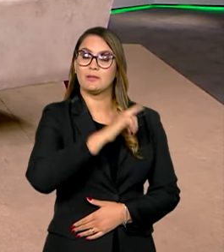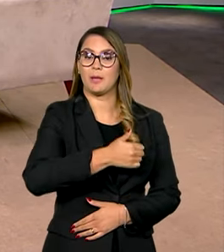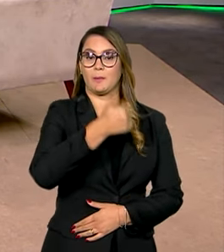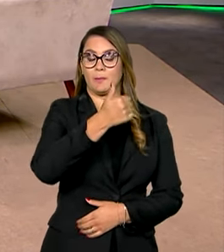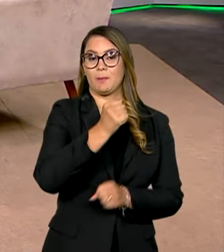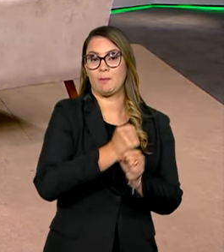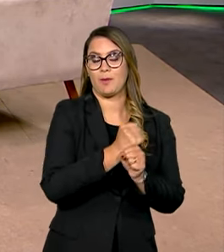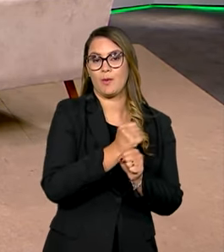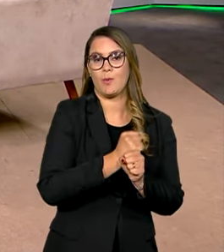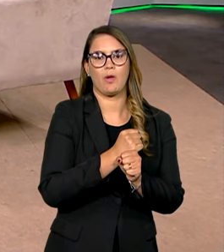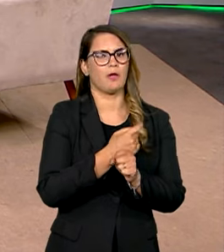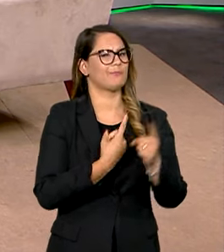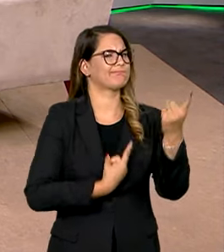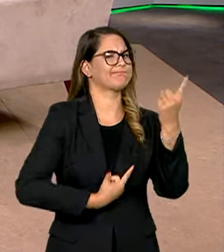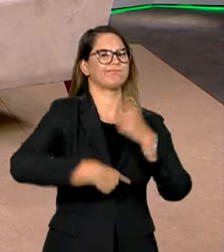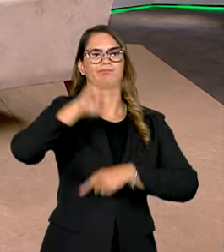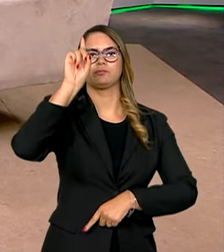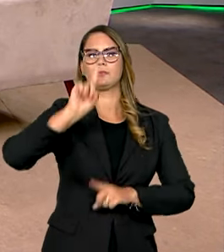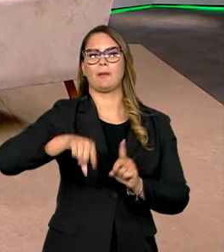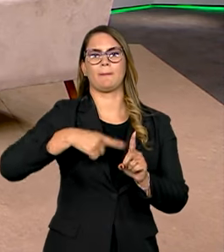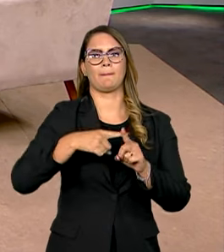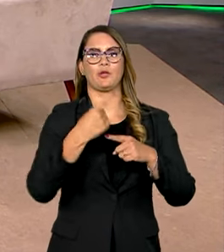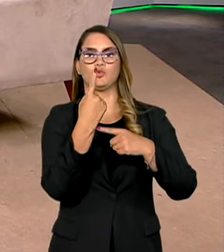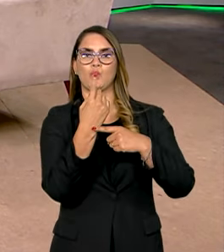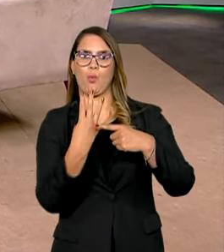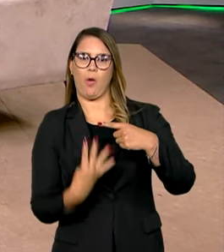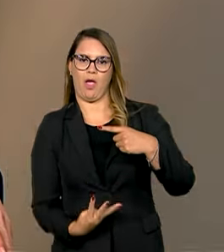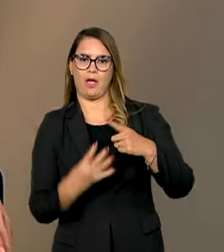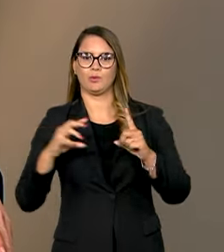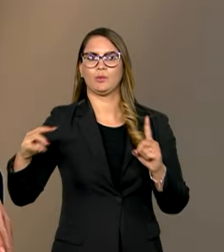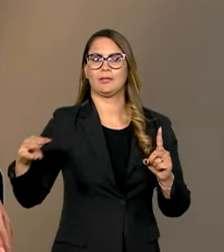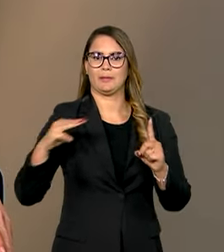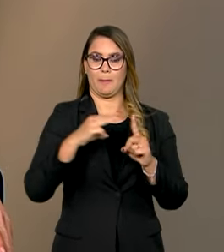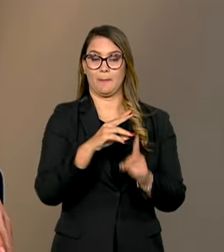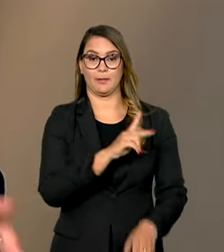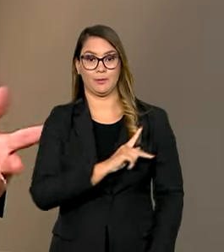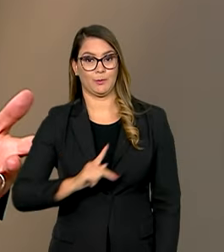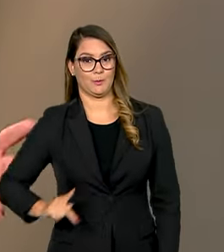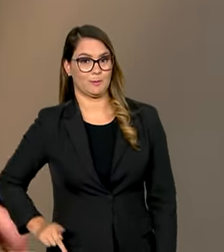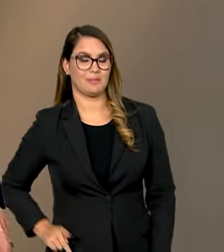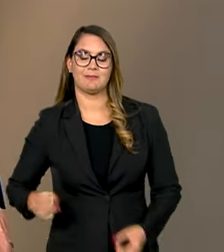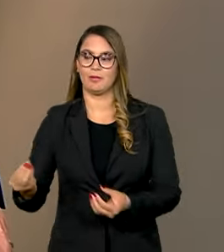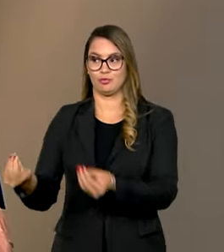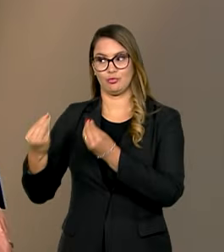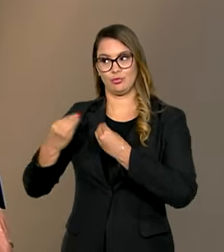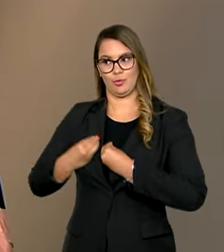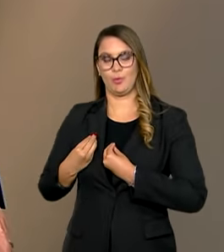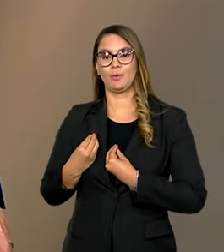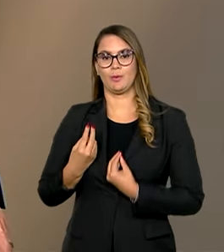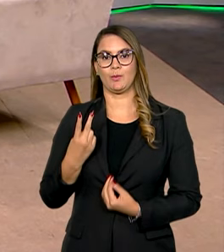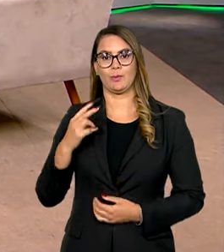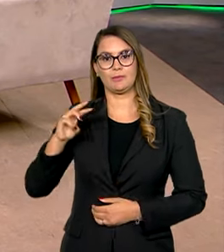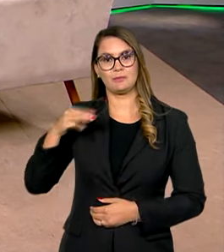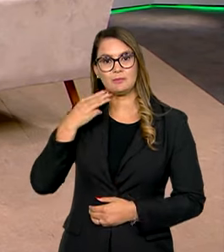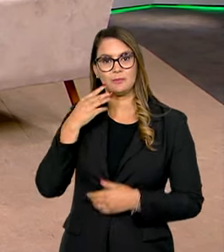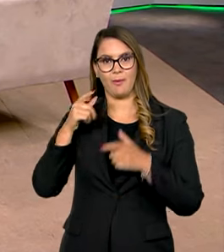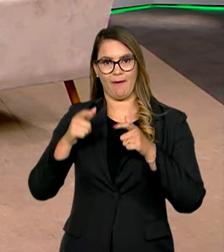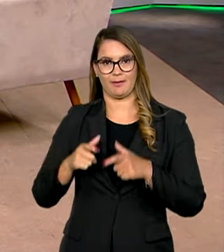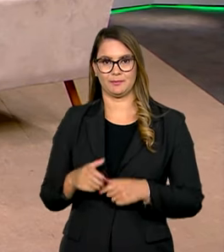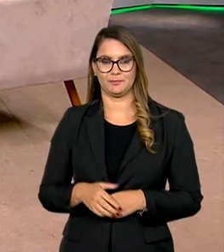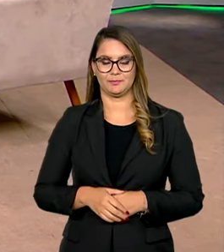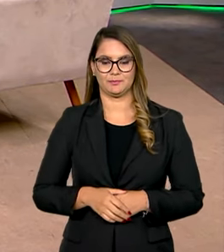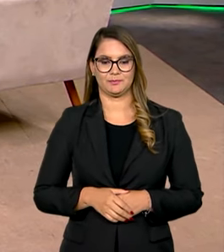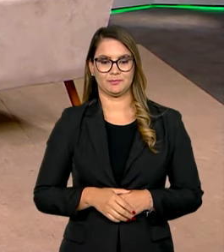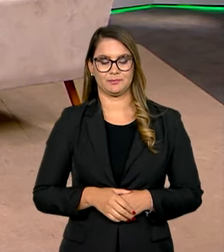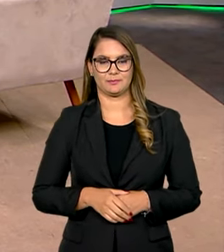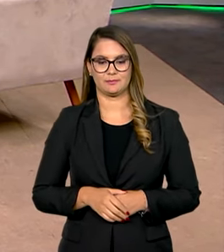ano, ultrapassar mais de um quarto da meta que o presidente nos traçou, que é essa meta de 2 milhões de unidades habitacionais. É uma questão